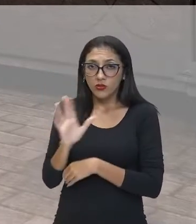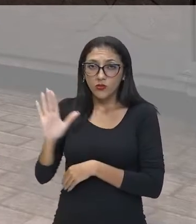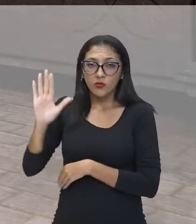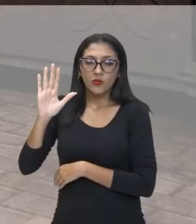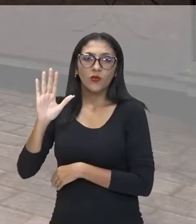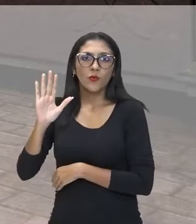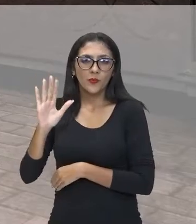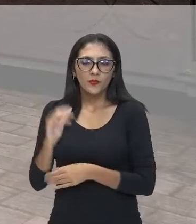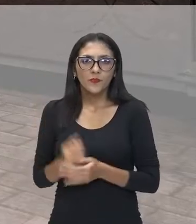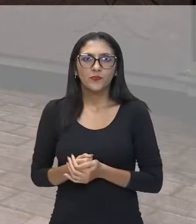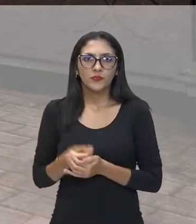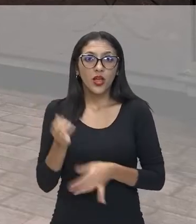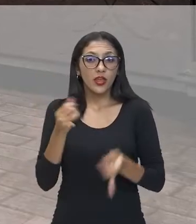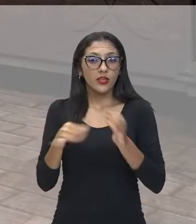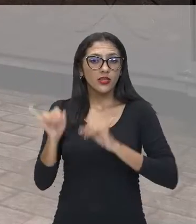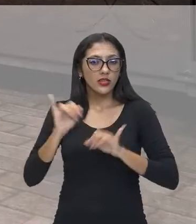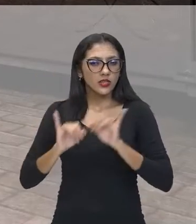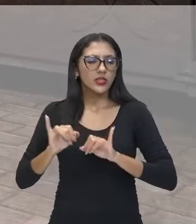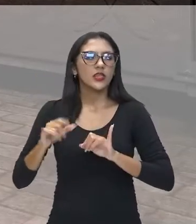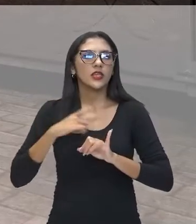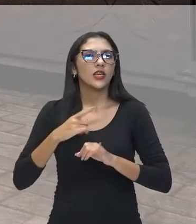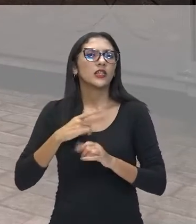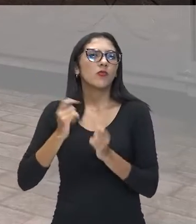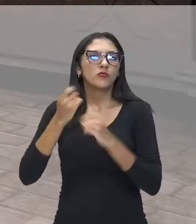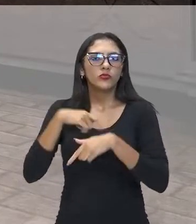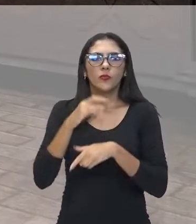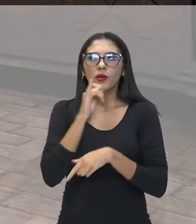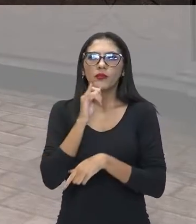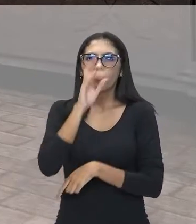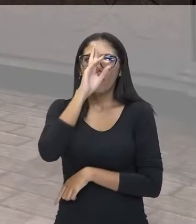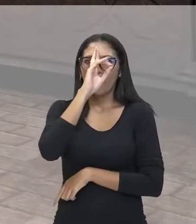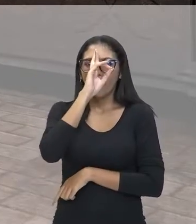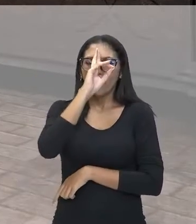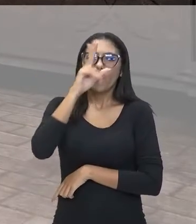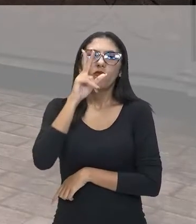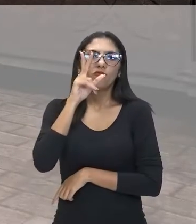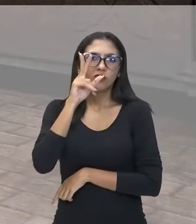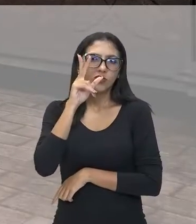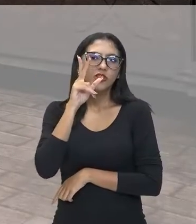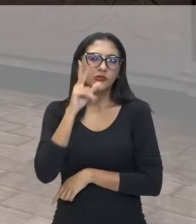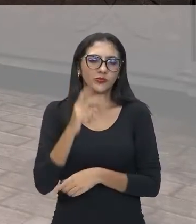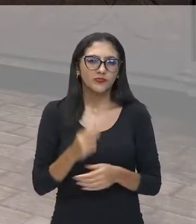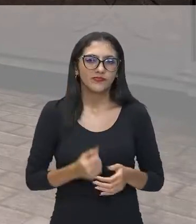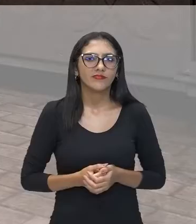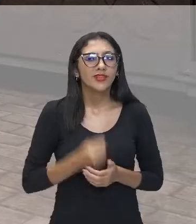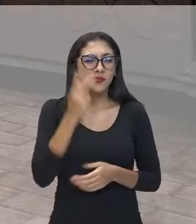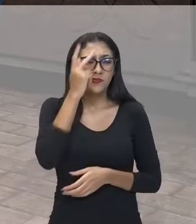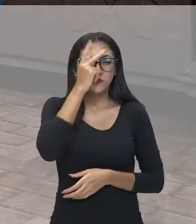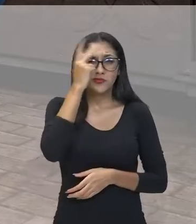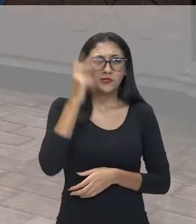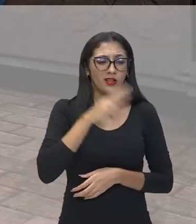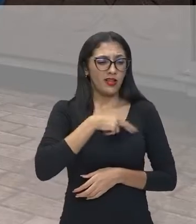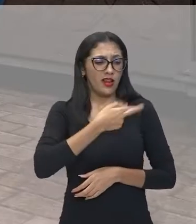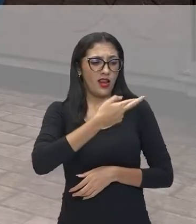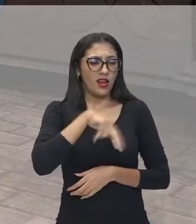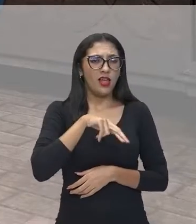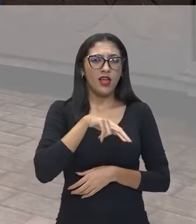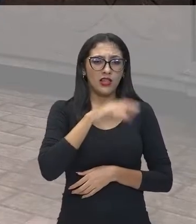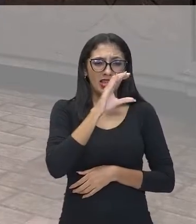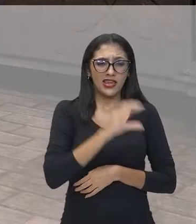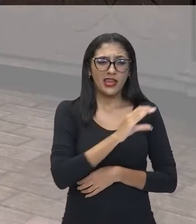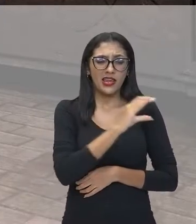a química passou a ser confundida com aquilo que a Igreja considerava